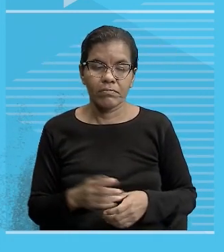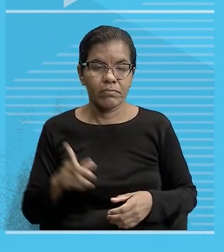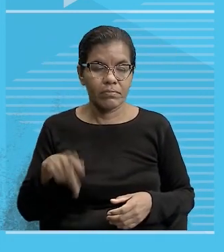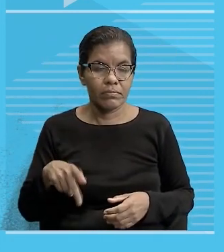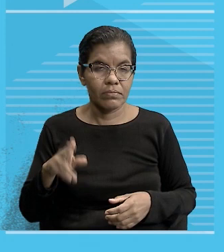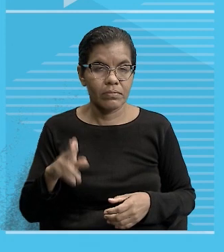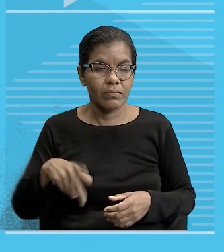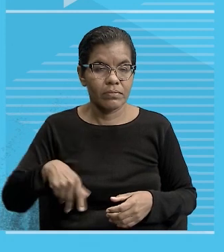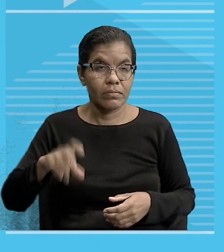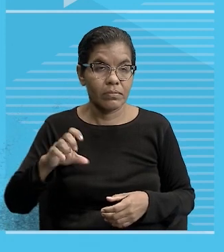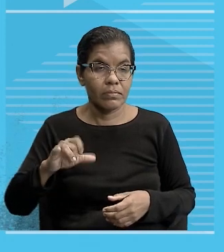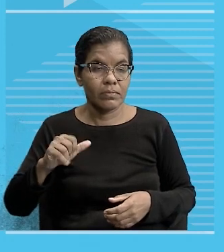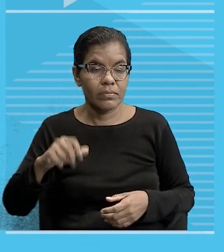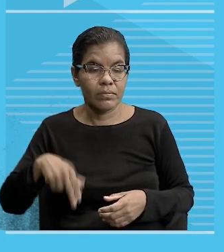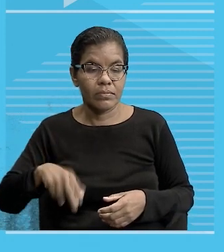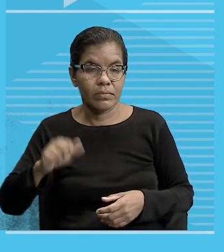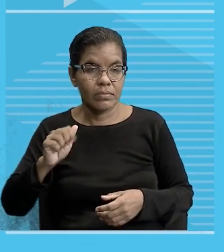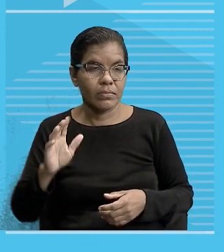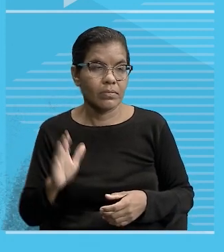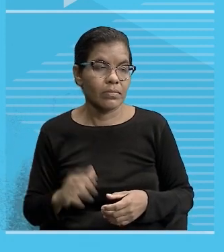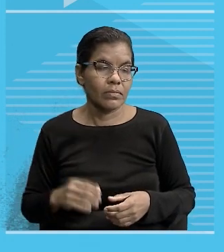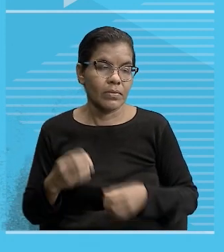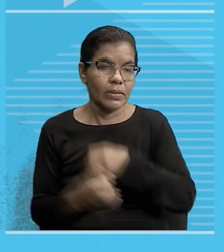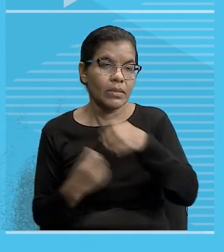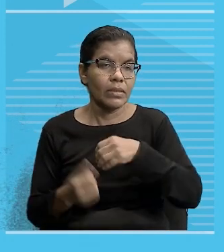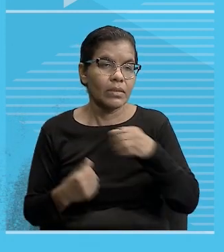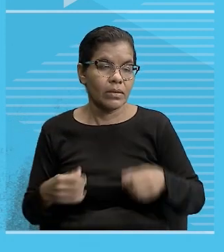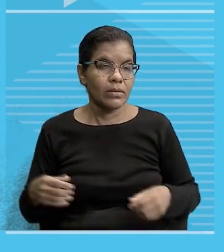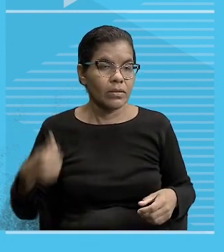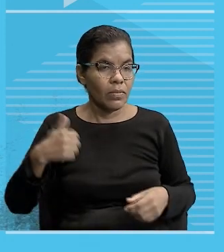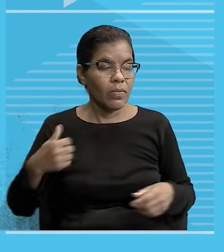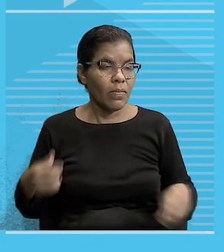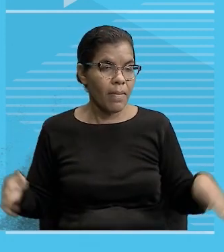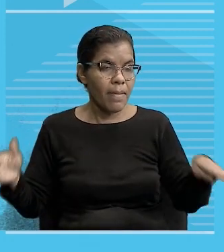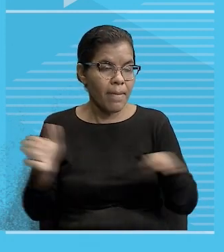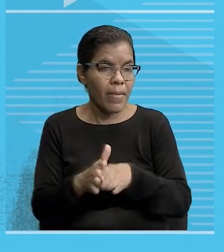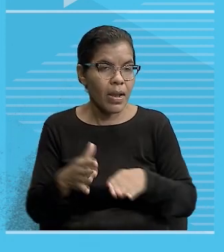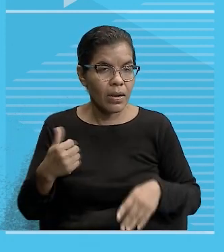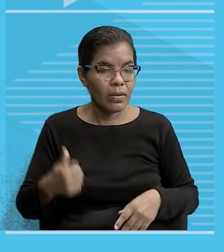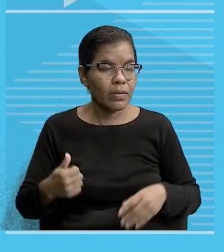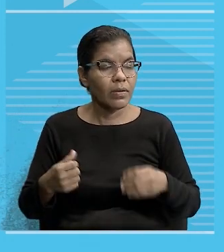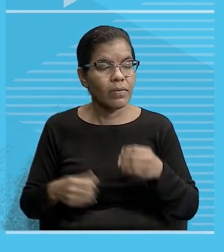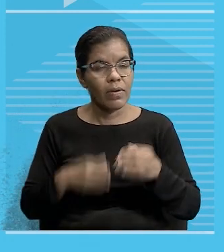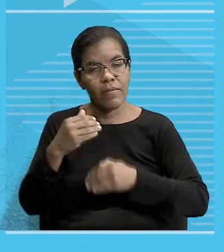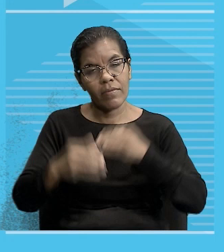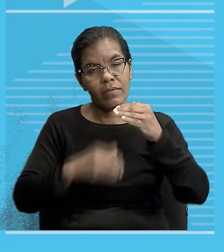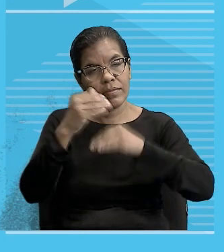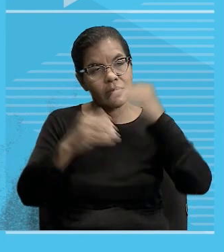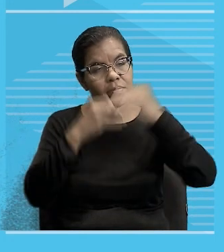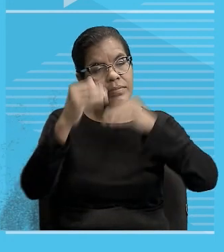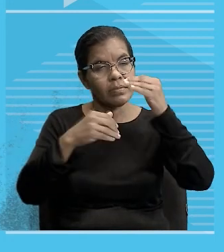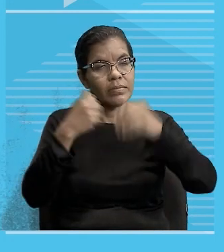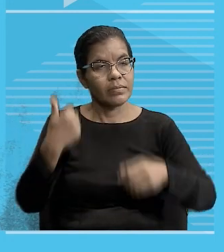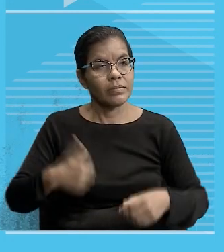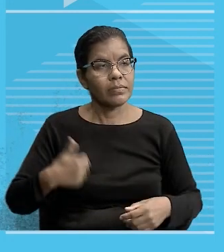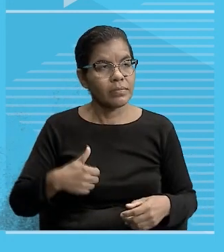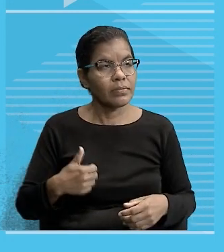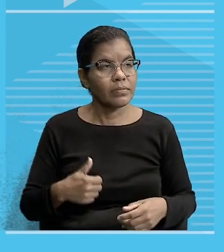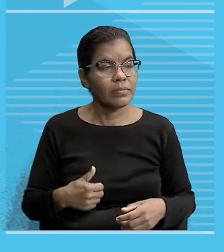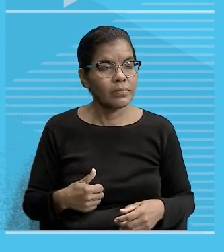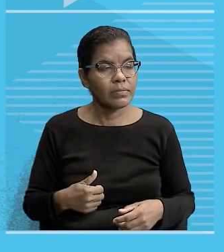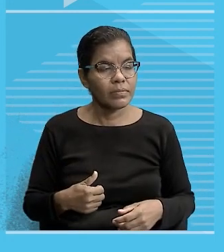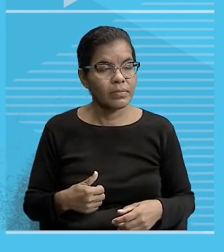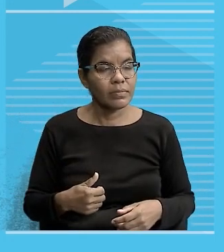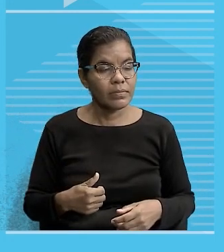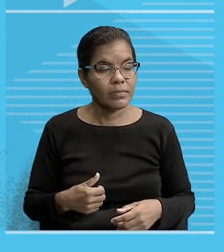transação do tipo um para um a interação dos consumidores aí ela foi evoluindo primeiro Marte era